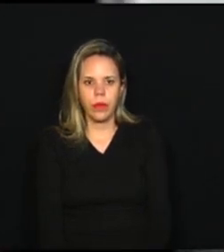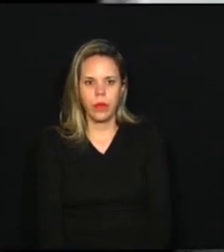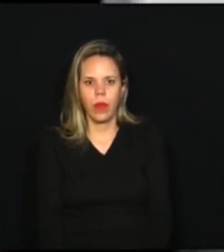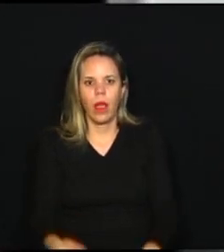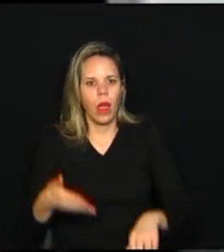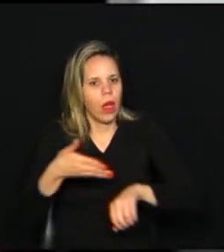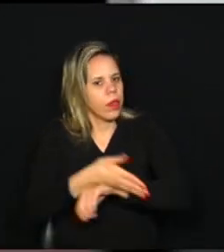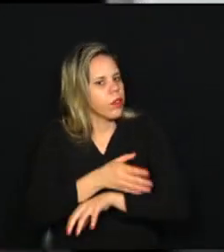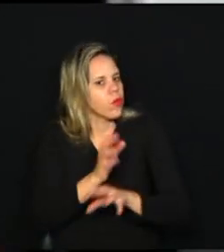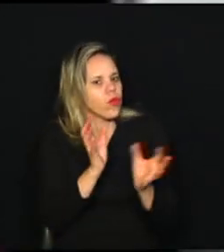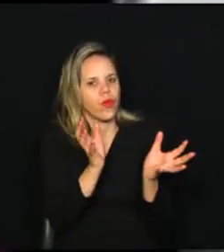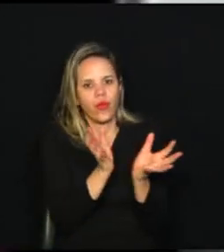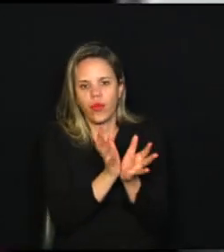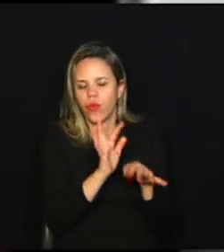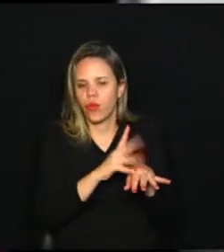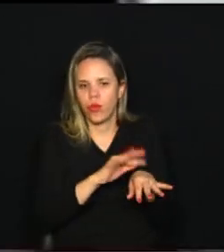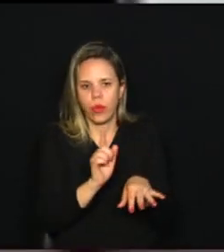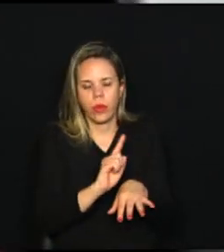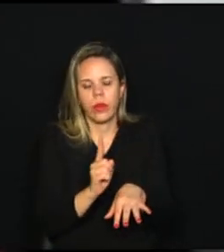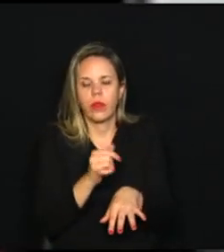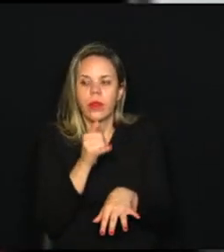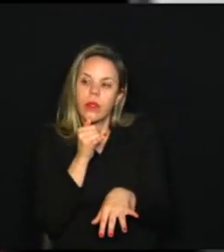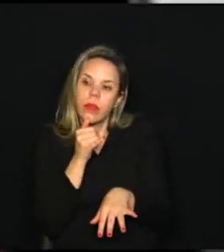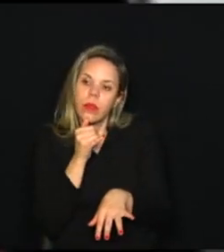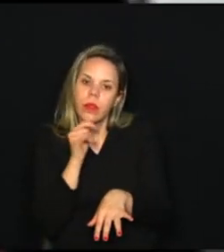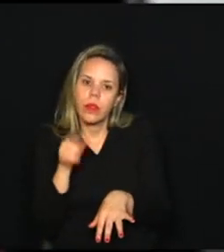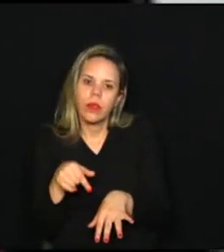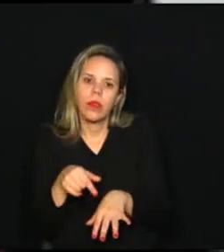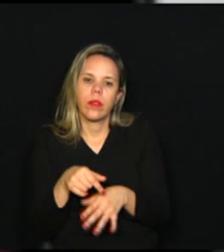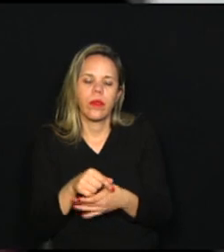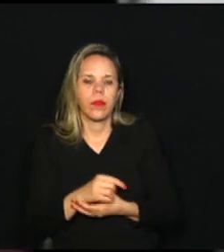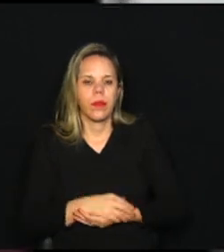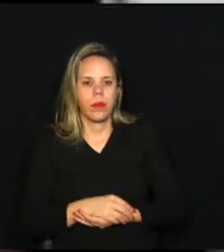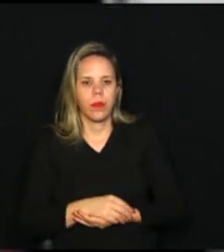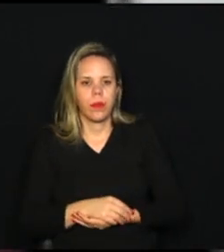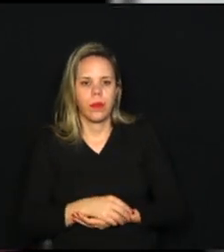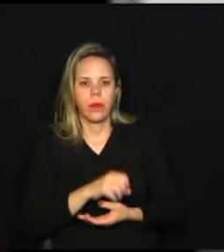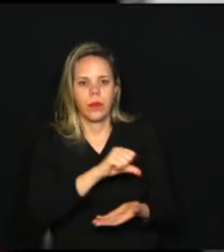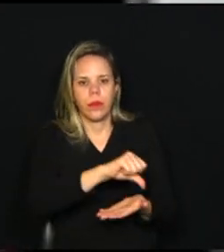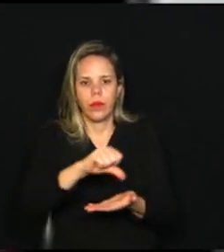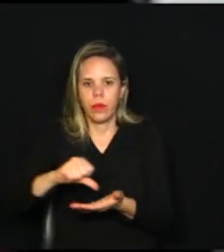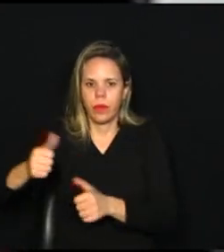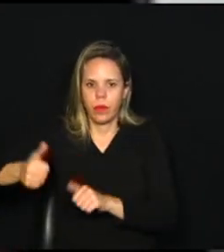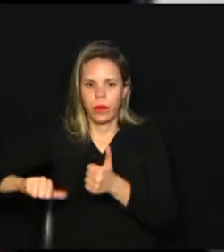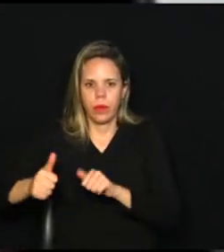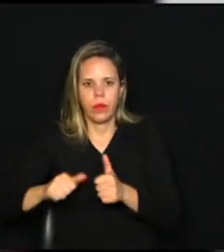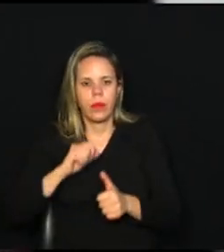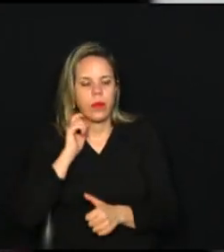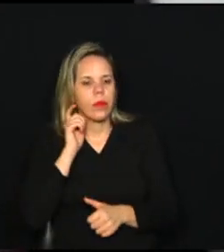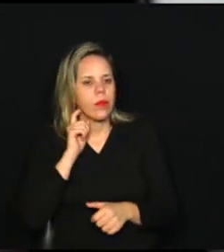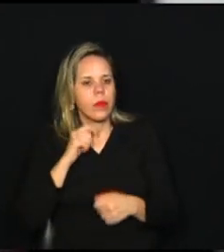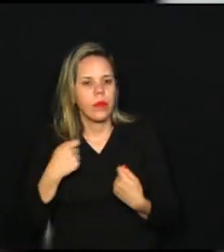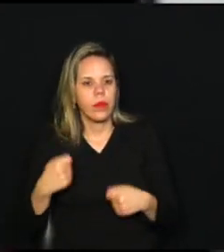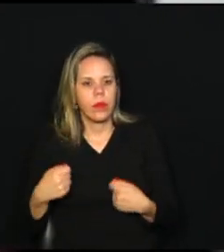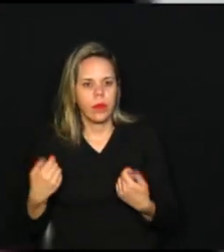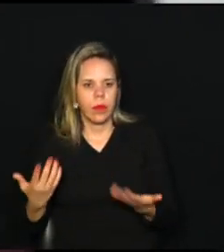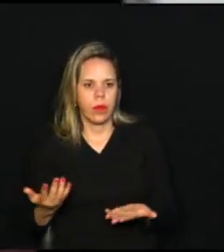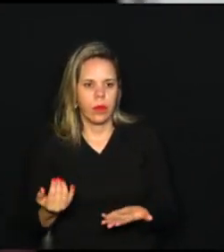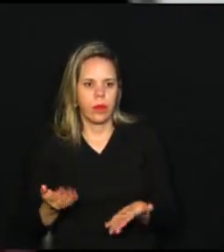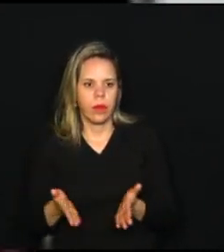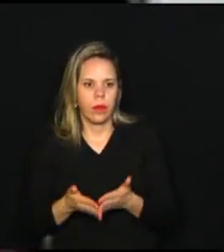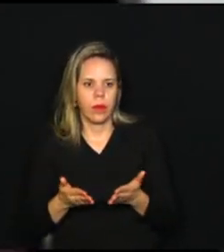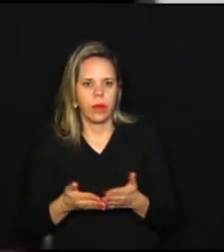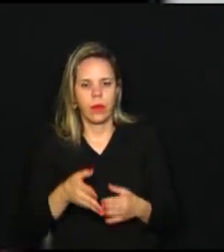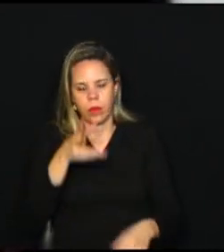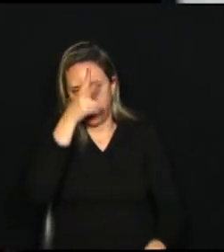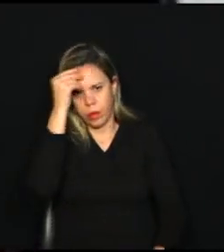os grupos por doença, mas mais uma questão mesmo dos territórios, a gente avaliar quais territórios que seriam esses vulneráveis. Acho que a prefeitura